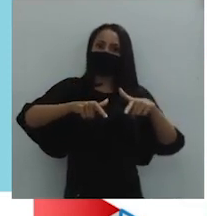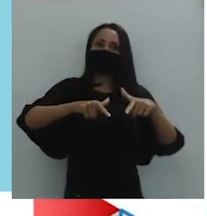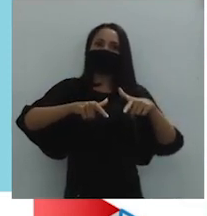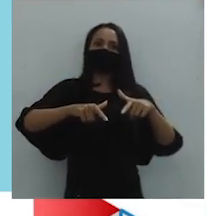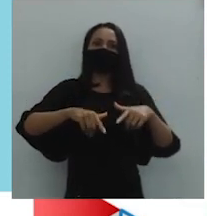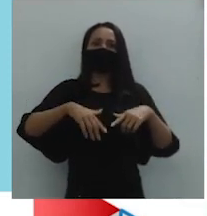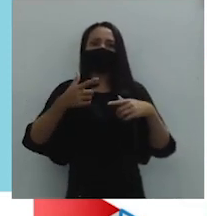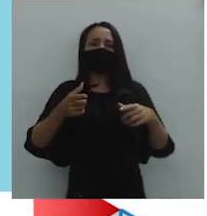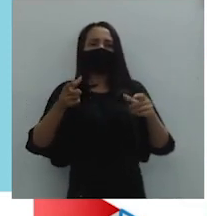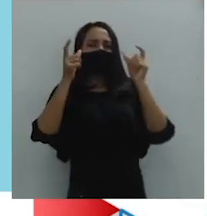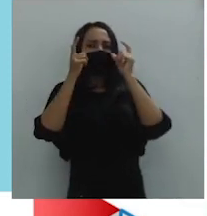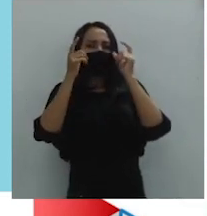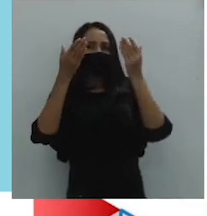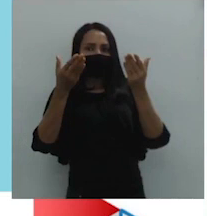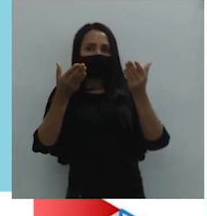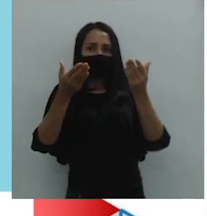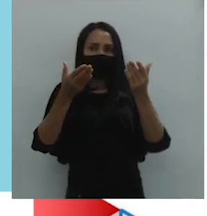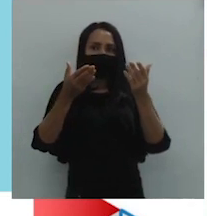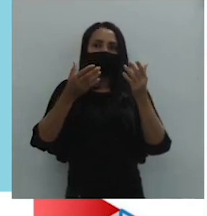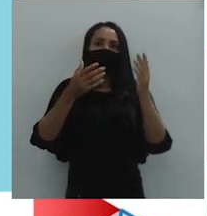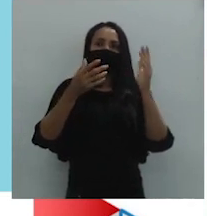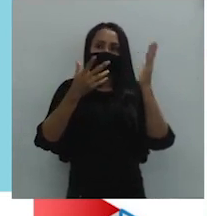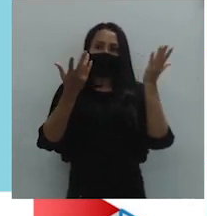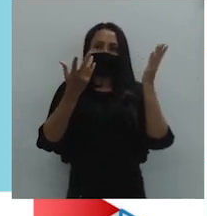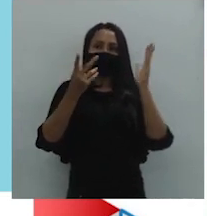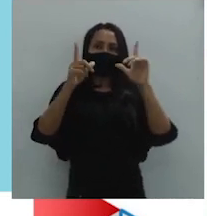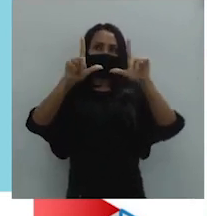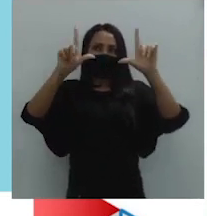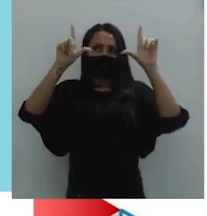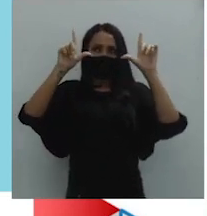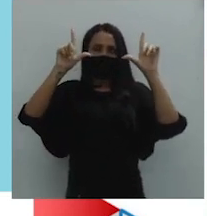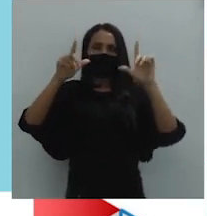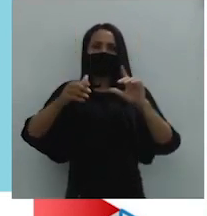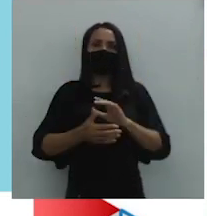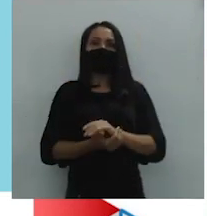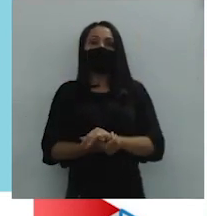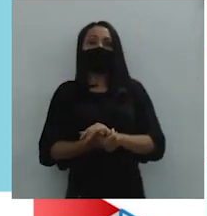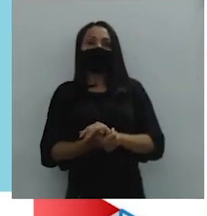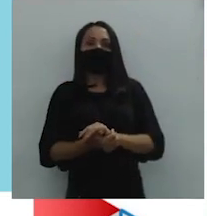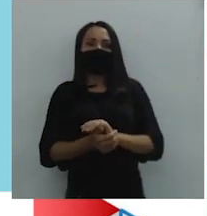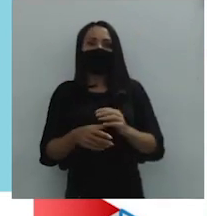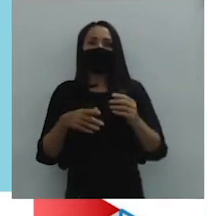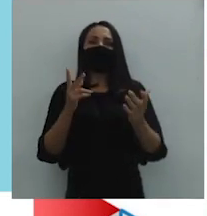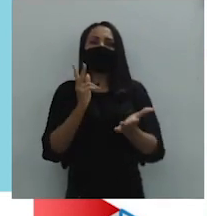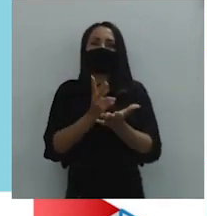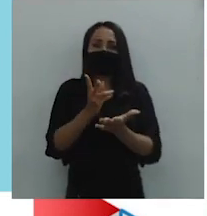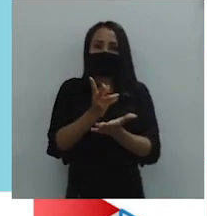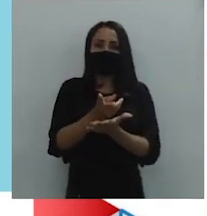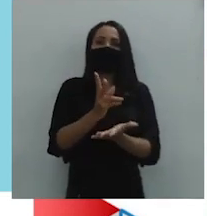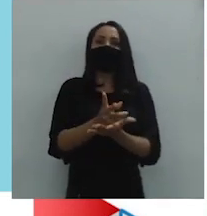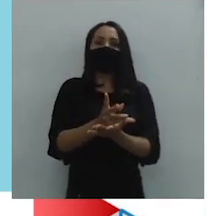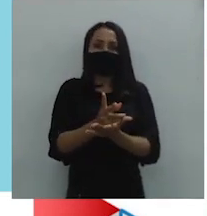vocês observarem na ilustração dessa foto, vocês vão ver que a mulher ela sempre tem uma jornada dupla, né? Ela